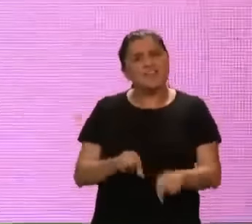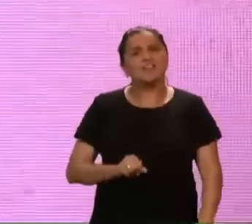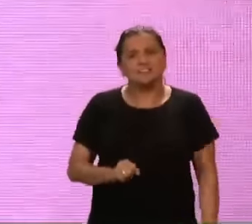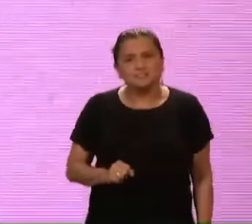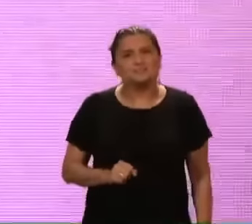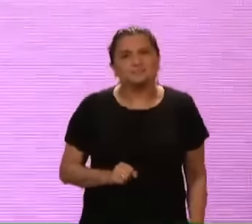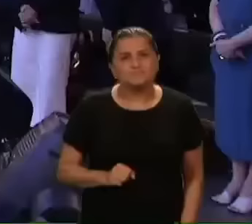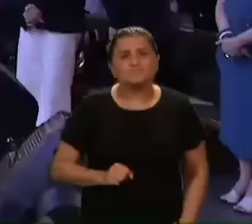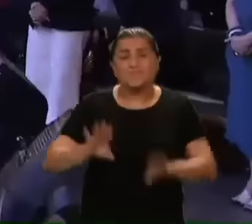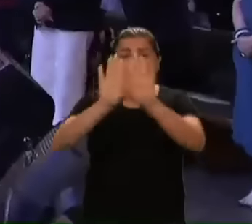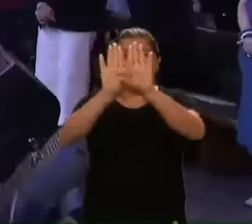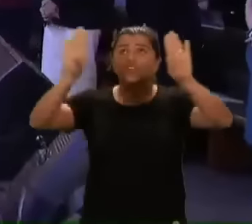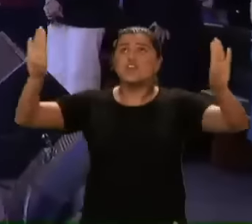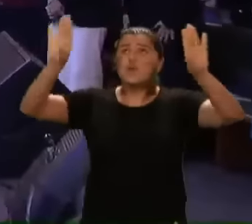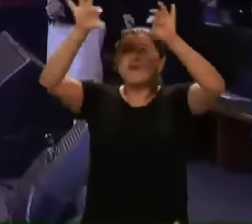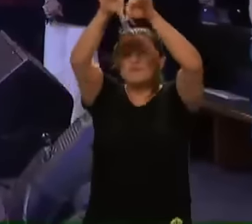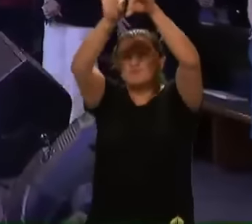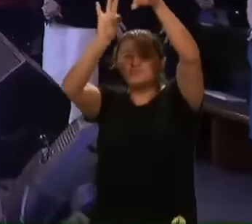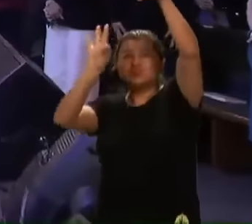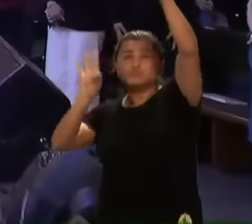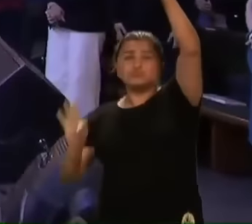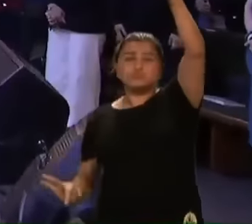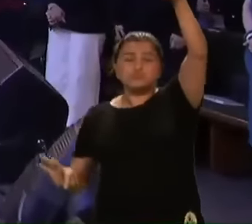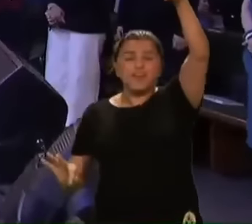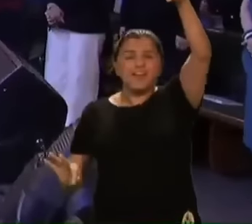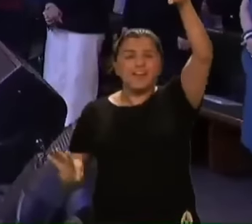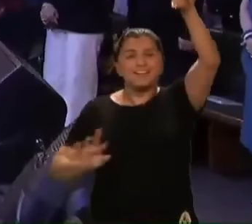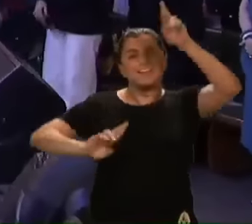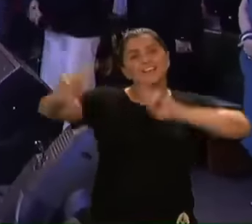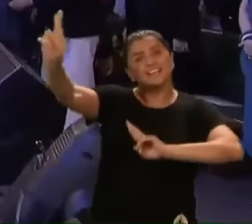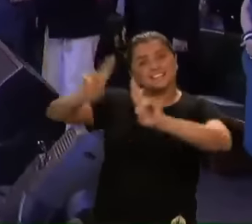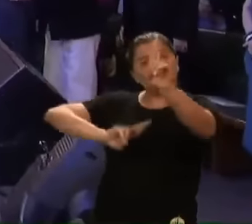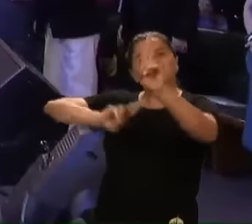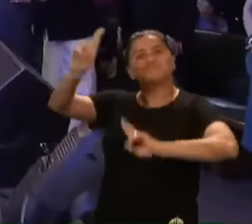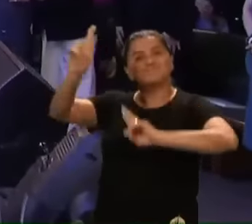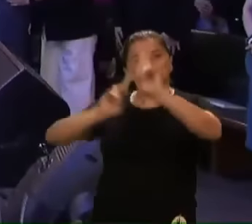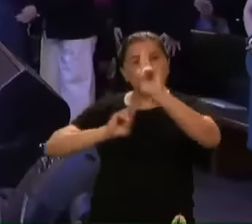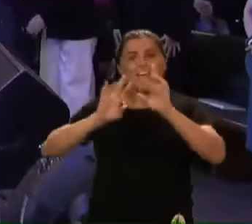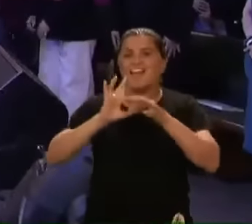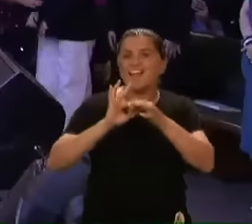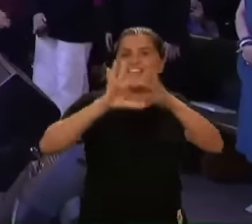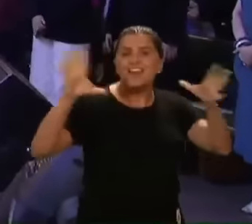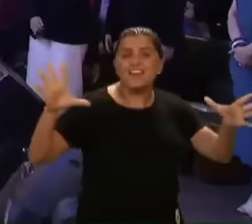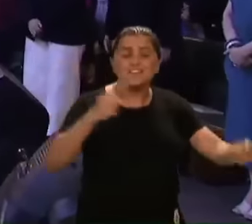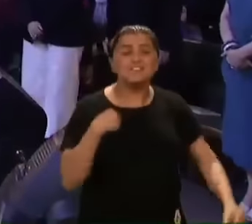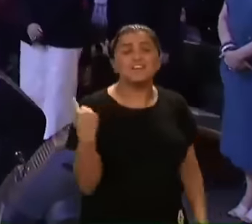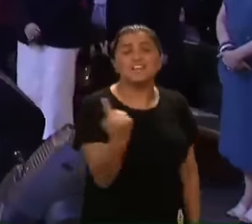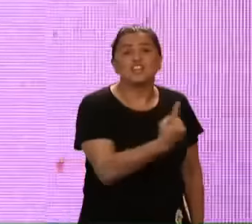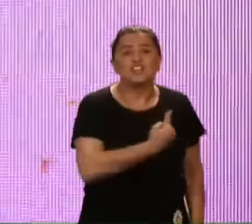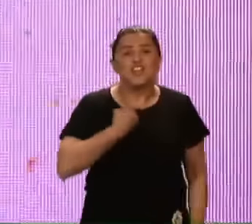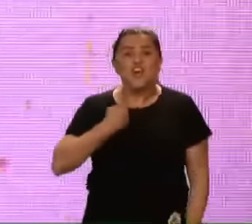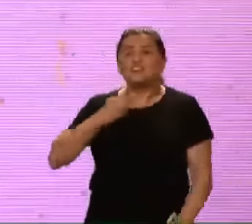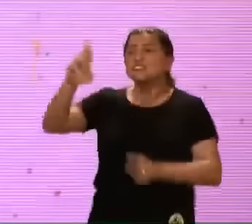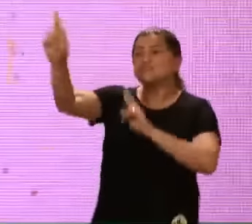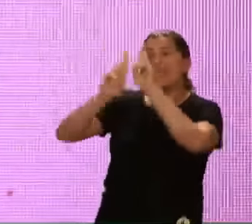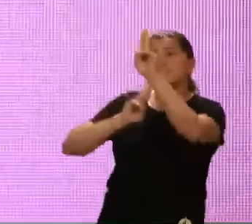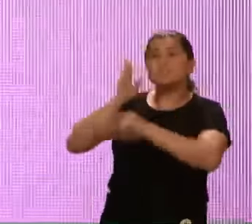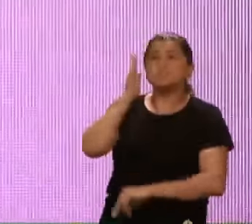o véu do templo foi rasgado. E eu e você temos acesso direto